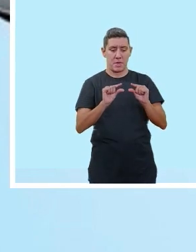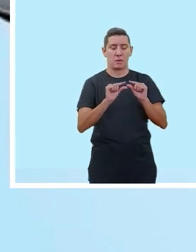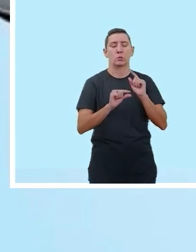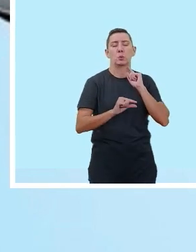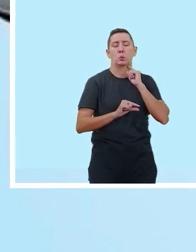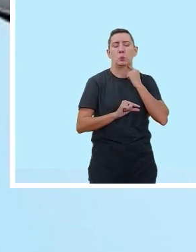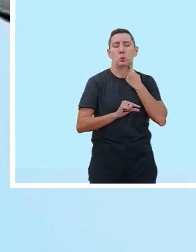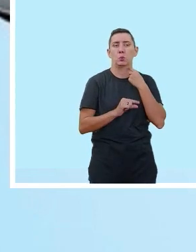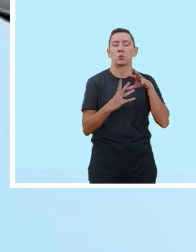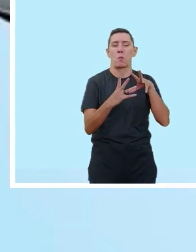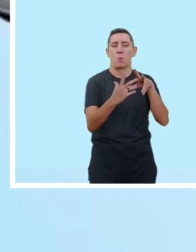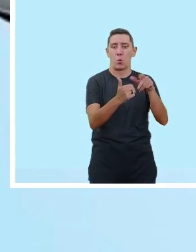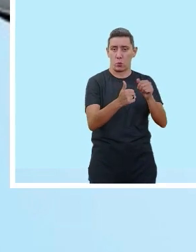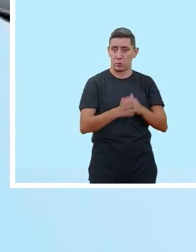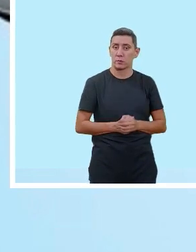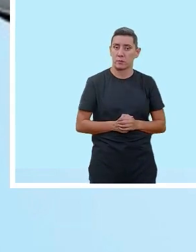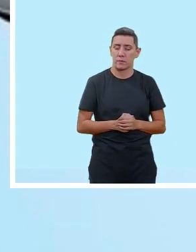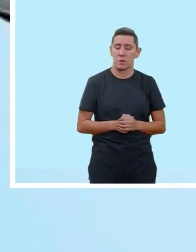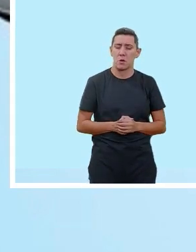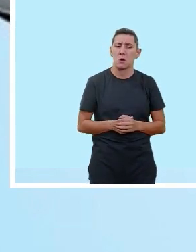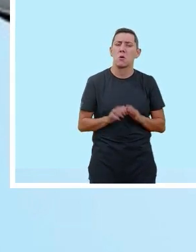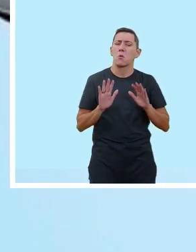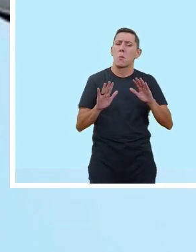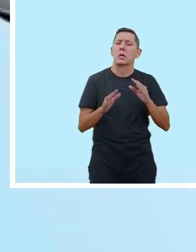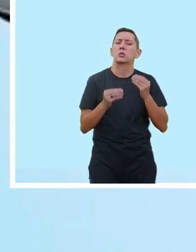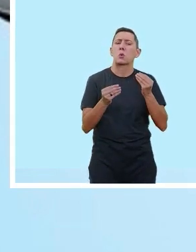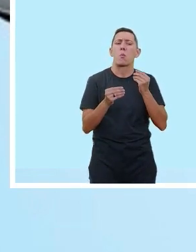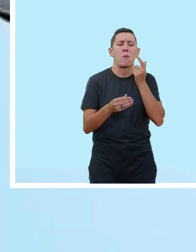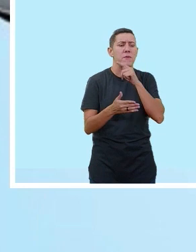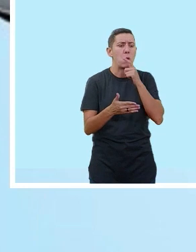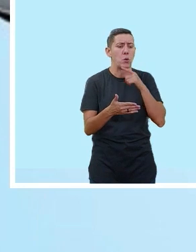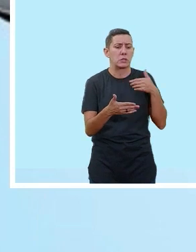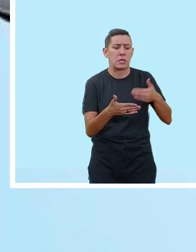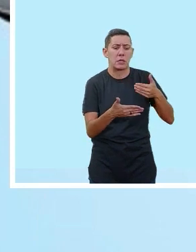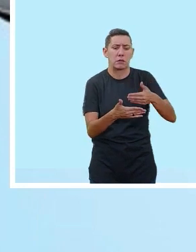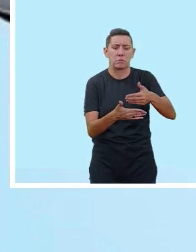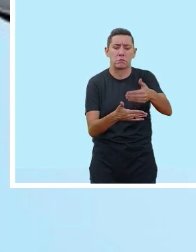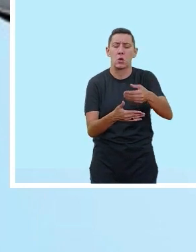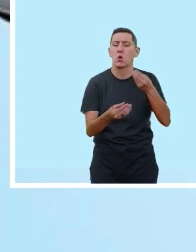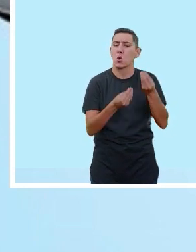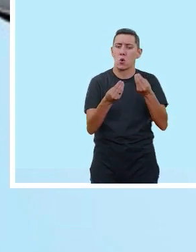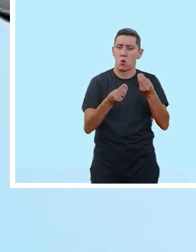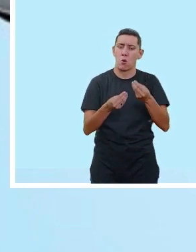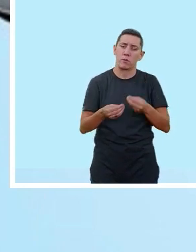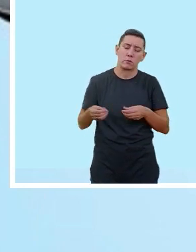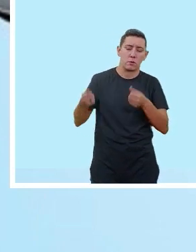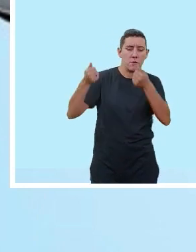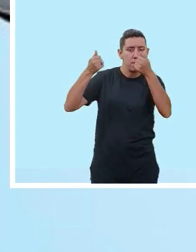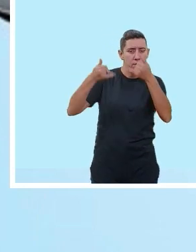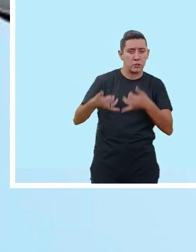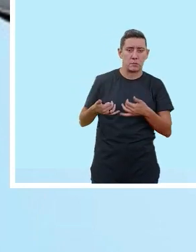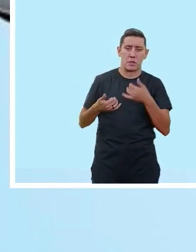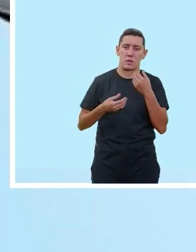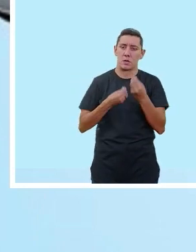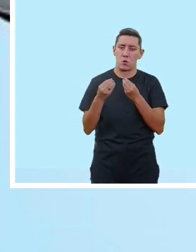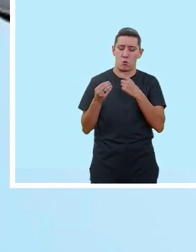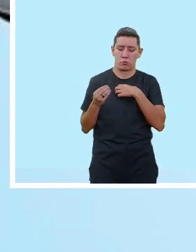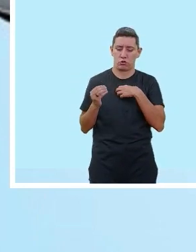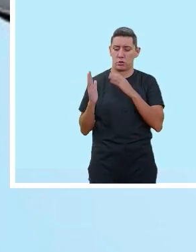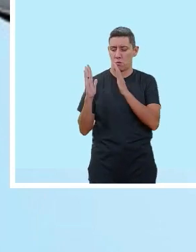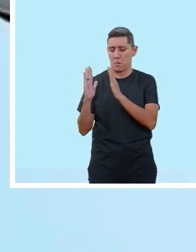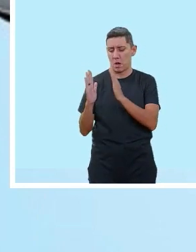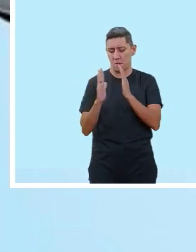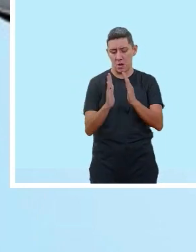isso aconteça, a gente tem que tomar uma série de medidas, né? Então a gente vai discutir um pouquinho sobre cada uma delas e como a Huawei